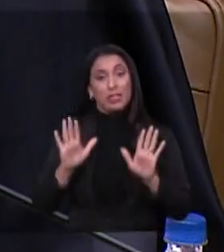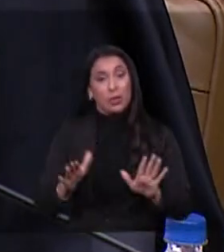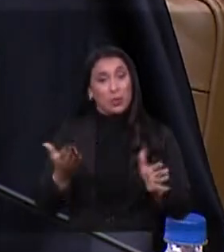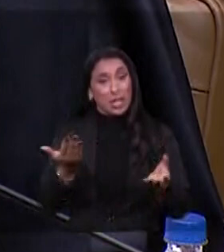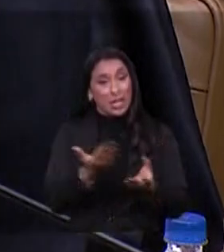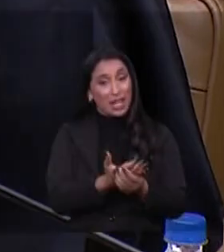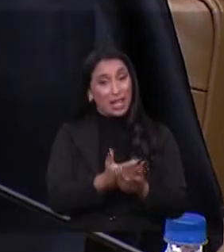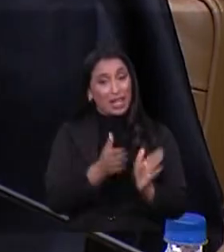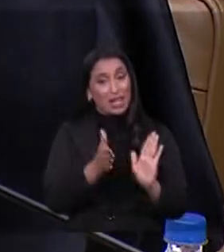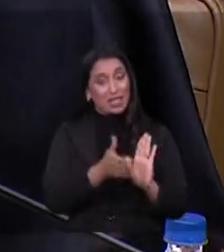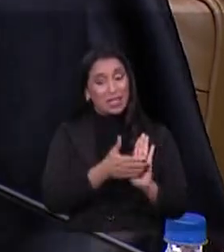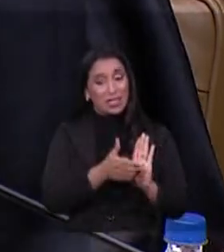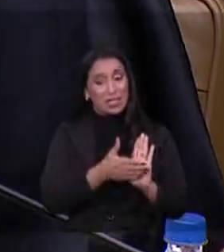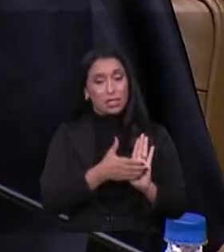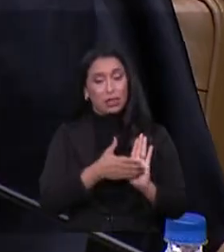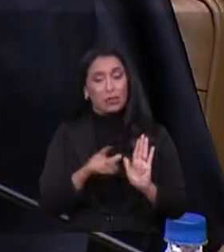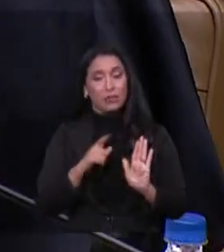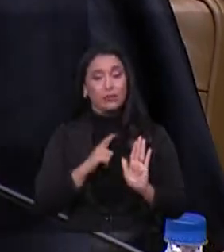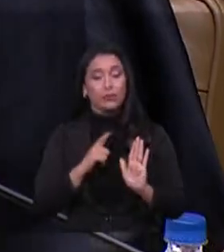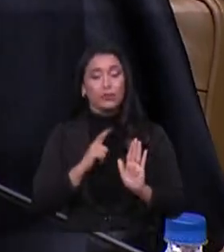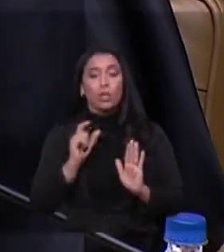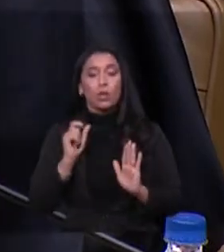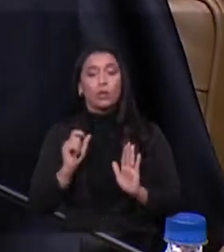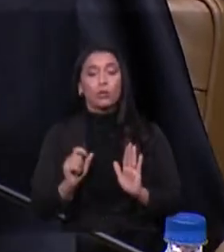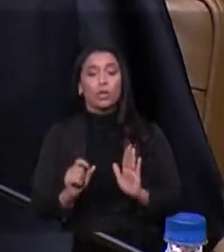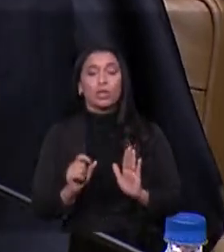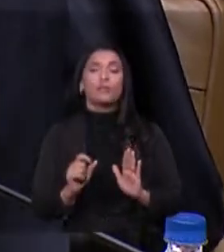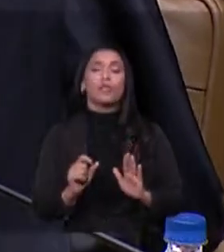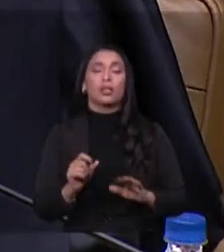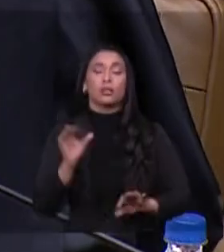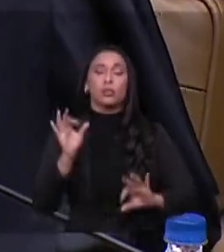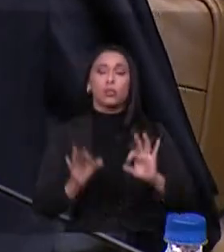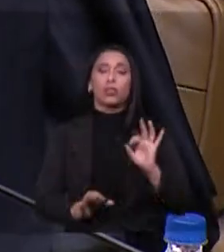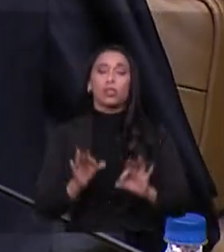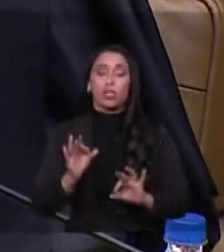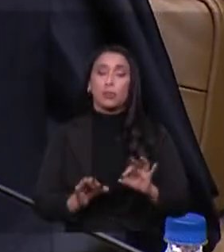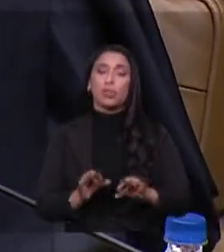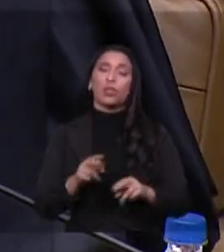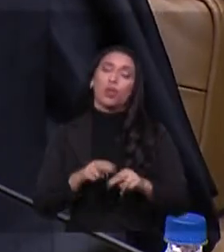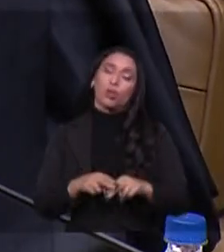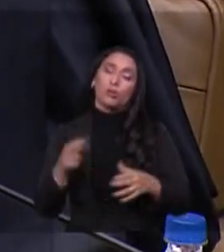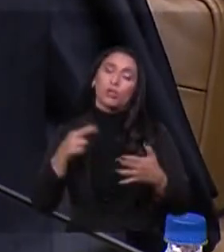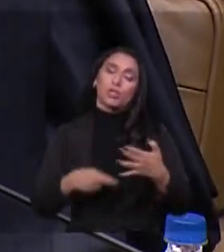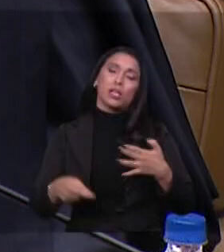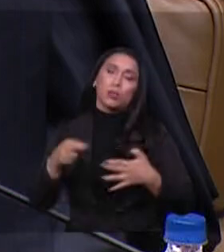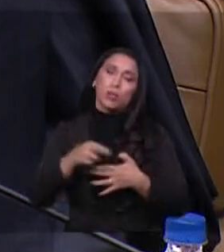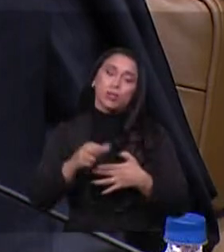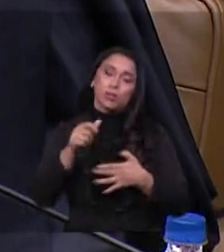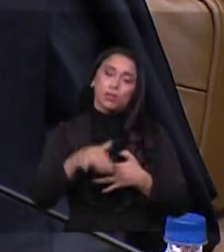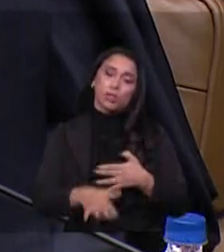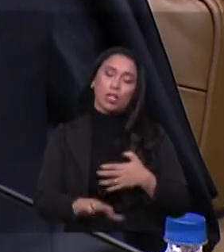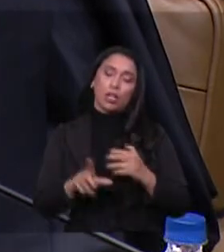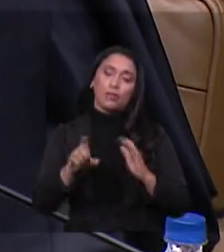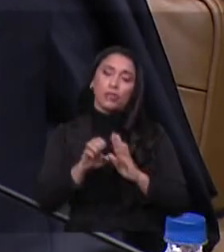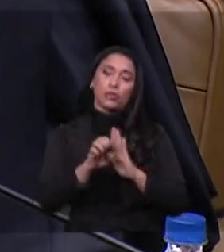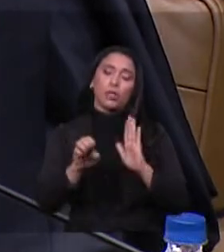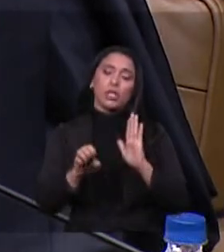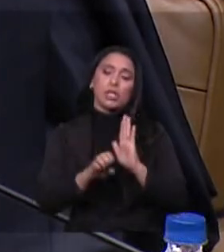caso, a definição da natureza jurídica, por isso a repercussão geral tratou do